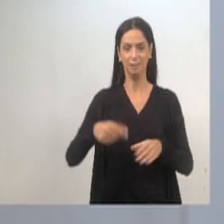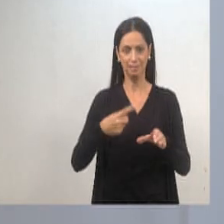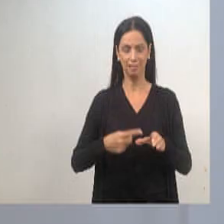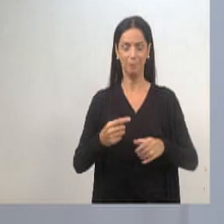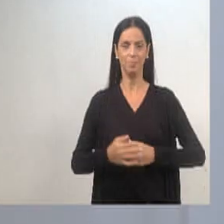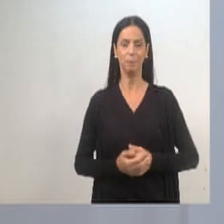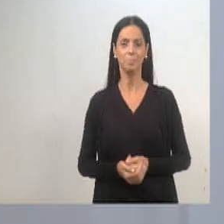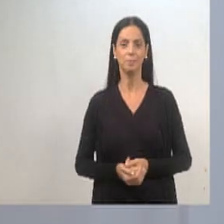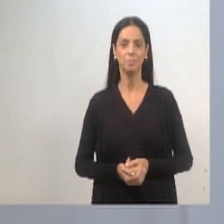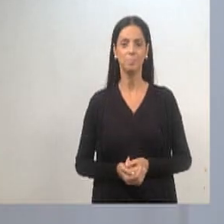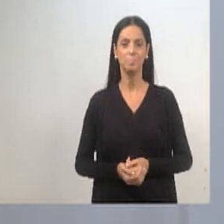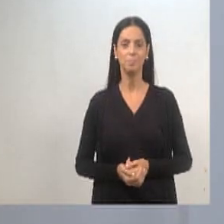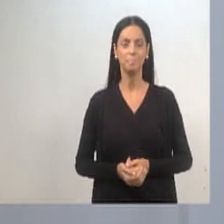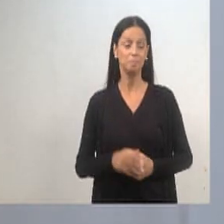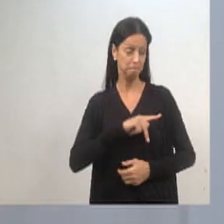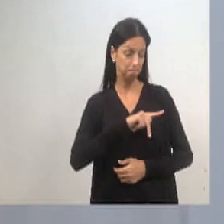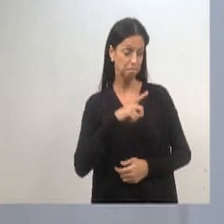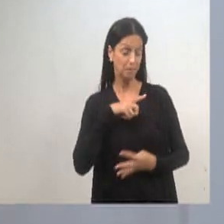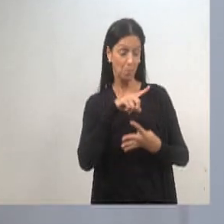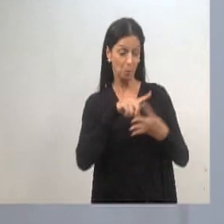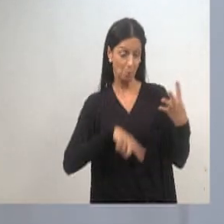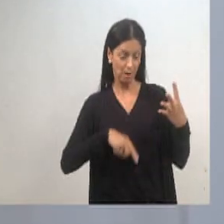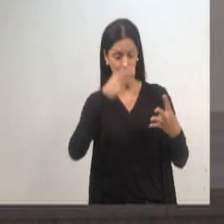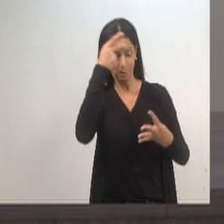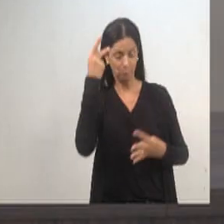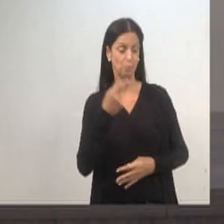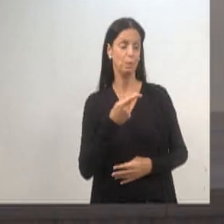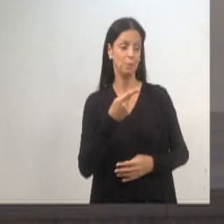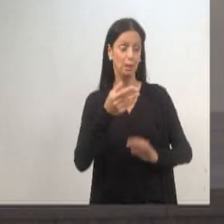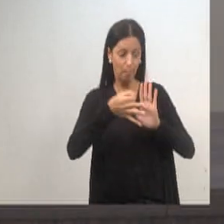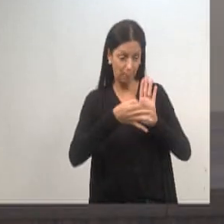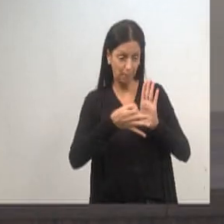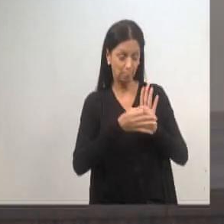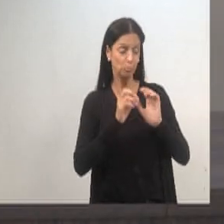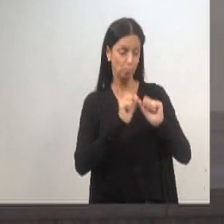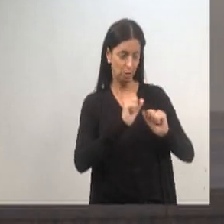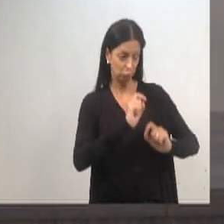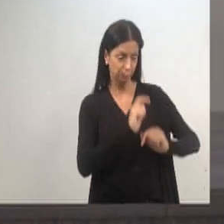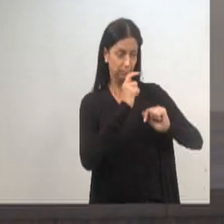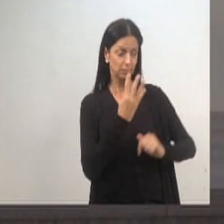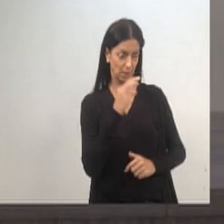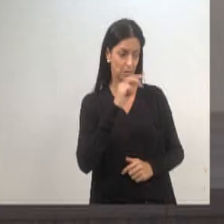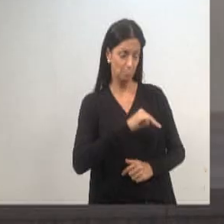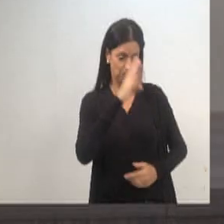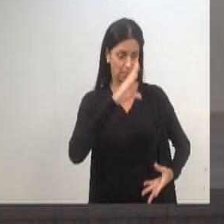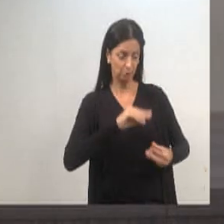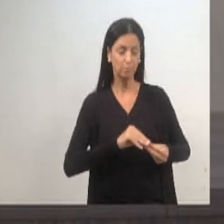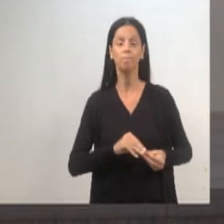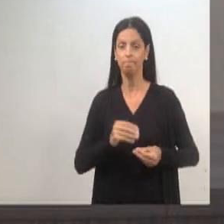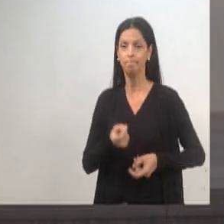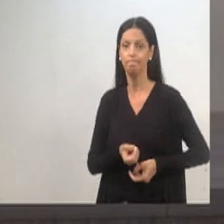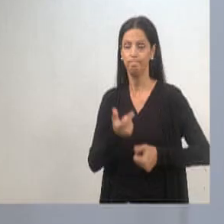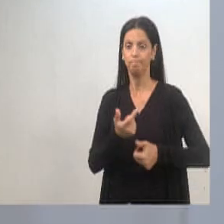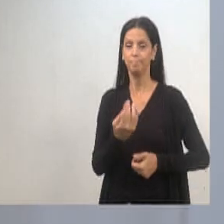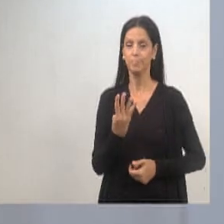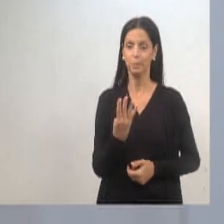Presidente, em decorrência dos 4 apartes, 4 minutos para encerrar? 4 minutos vou lhe conceder, vereador.